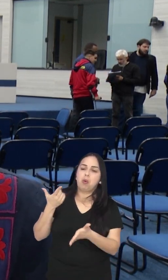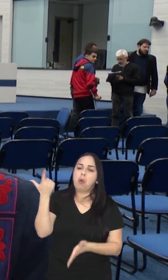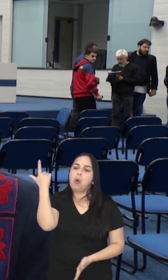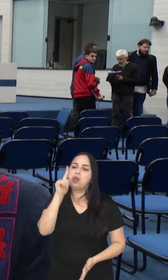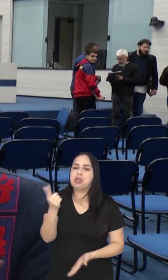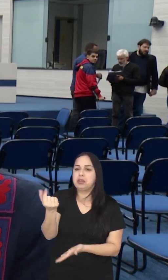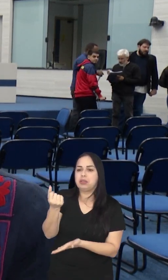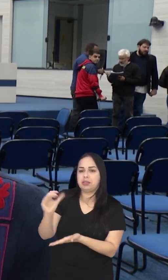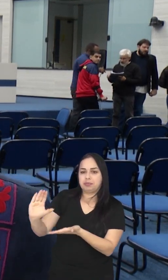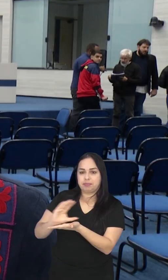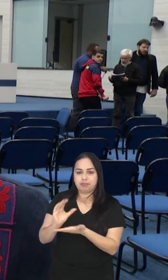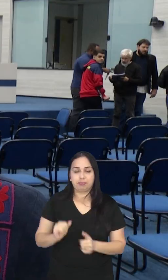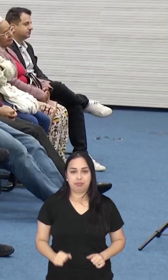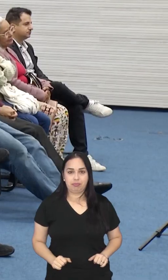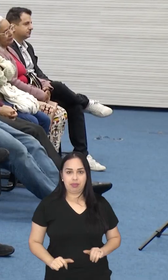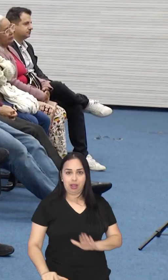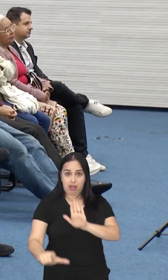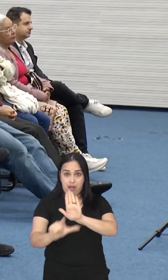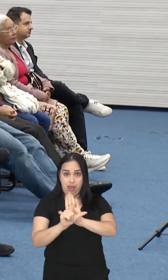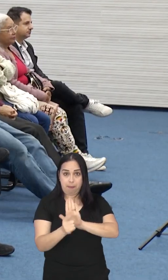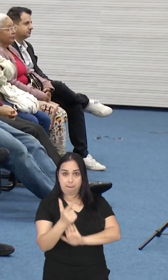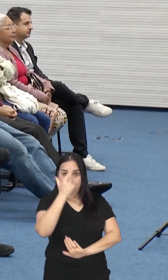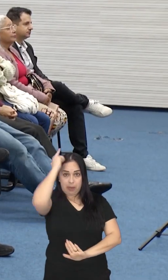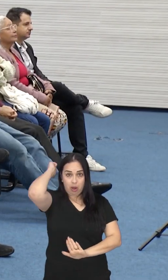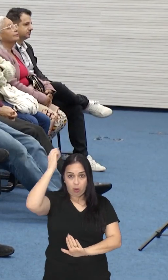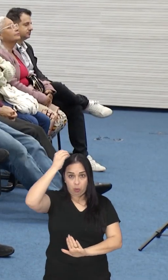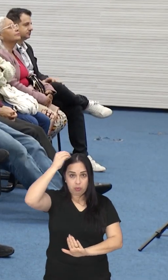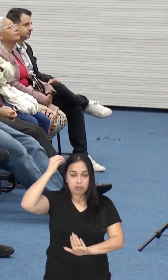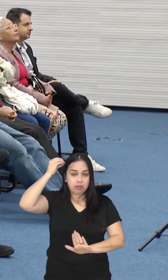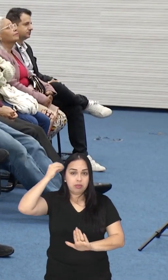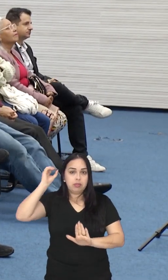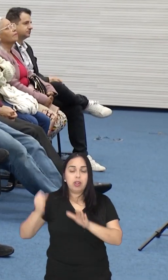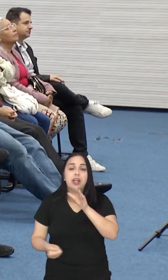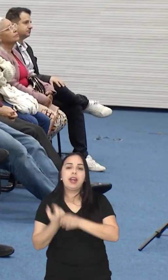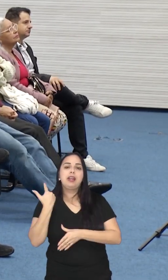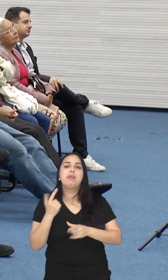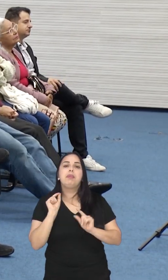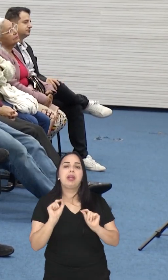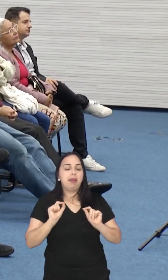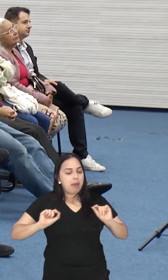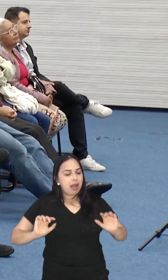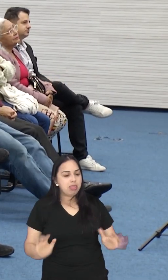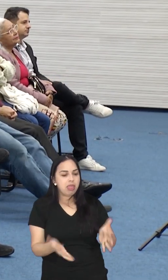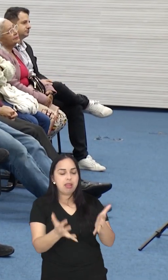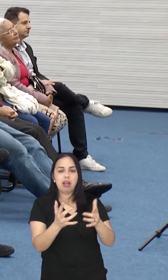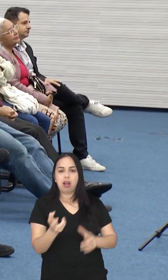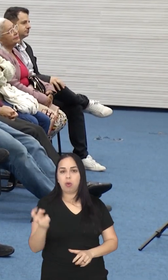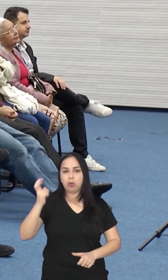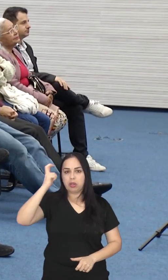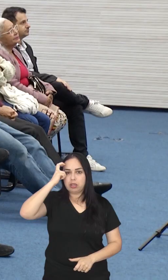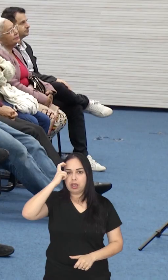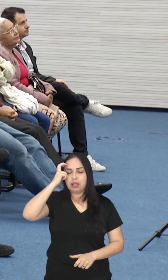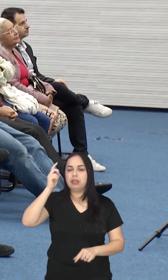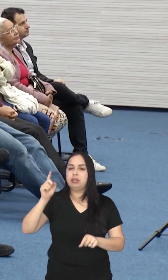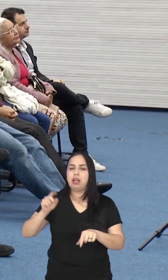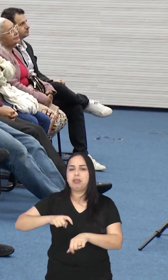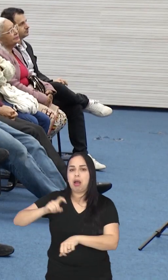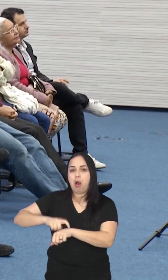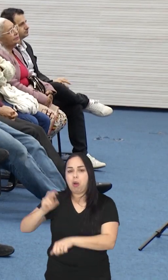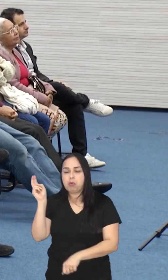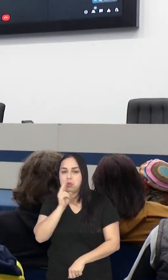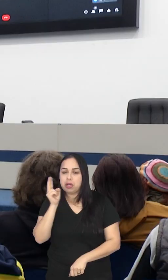conseguir integrar e fazer o projeto a lei Paulo Gustavo foi criada para incentivar a cultura e garantir ações